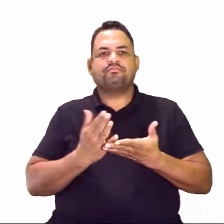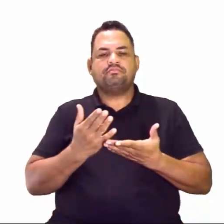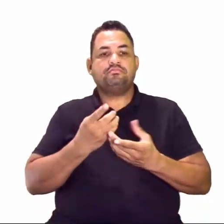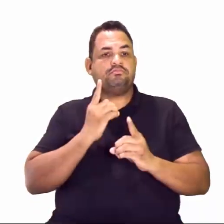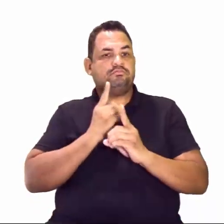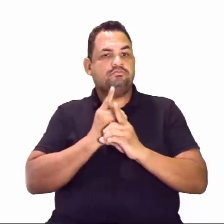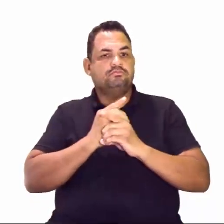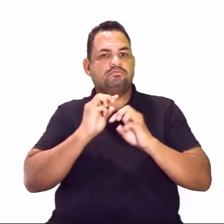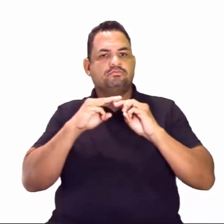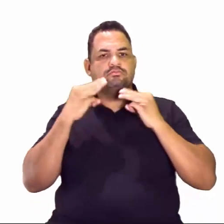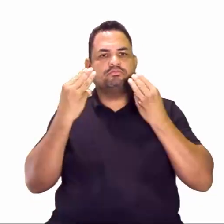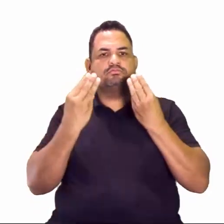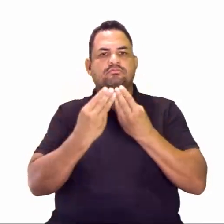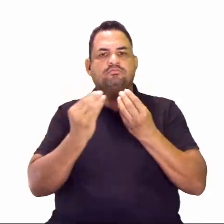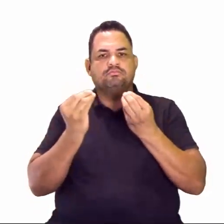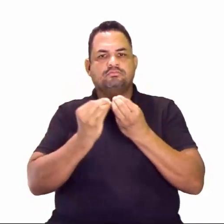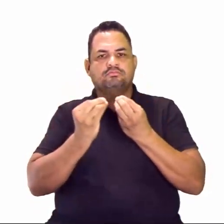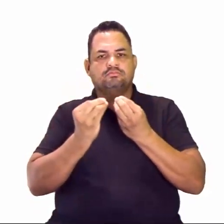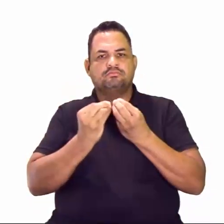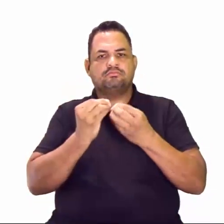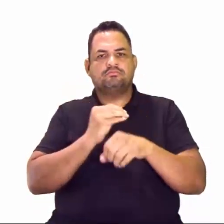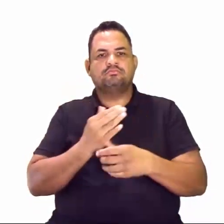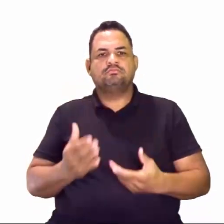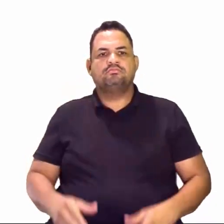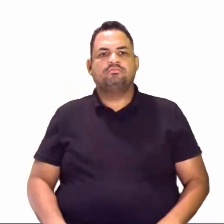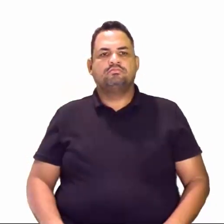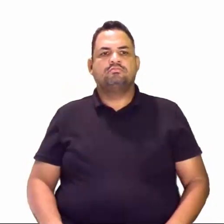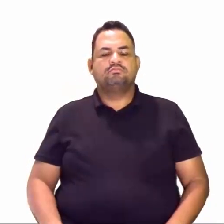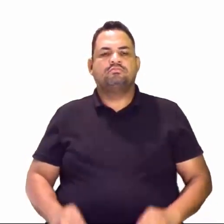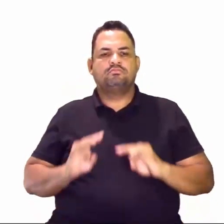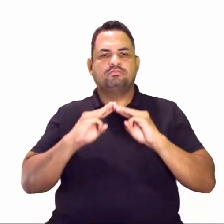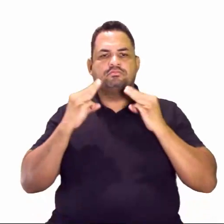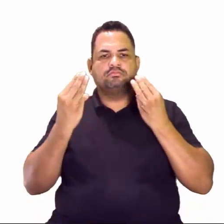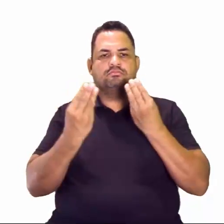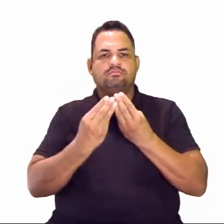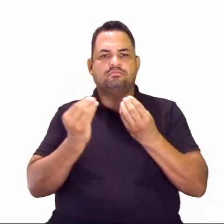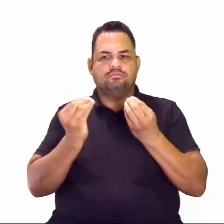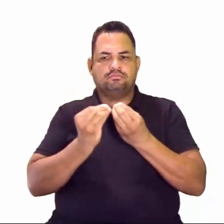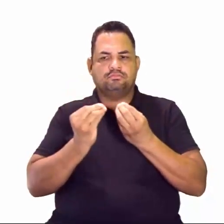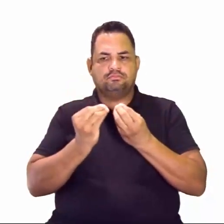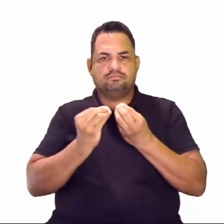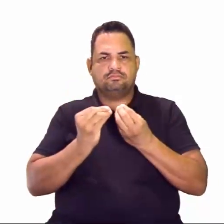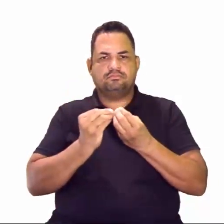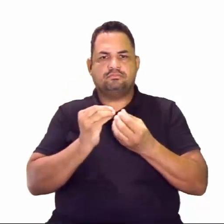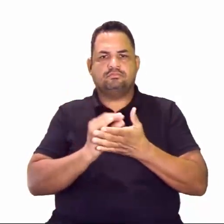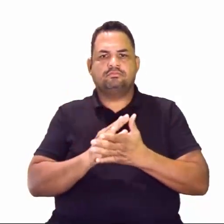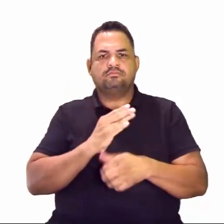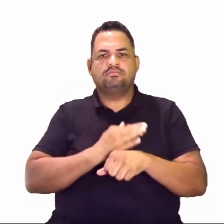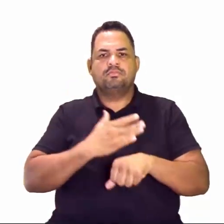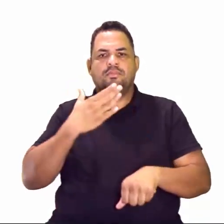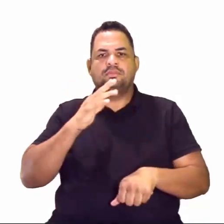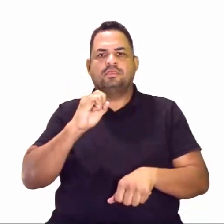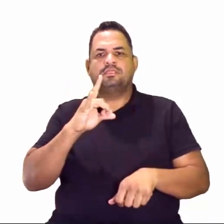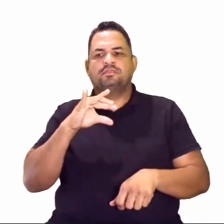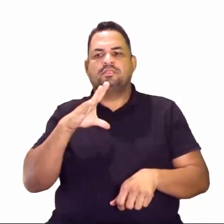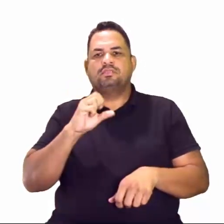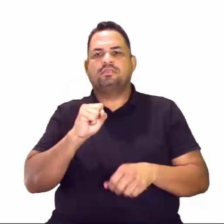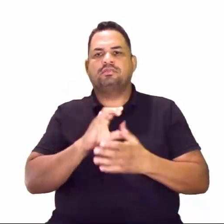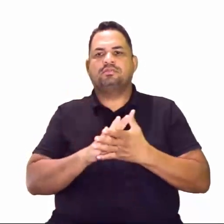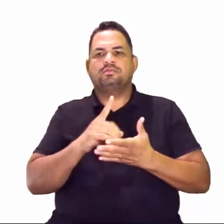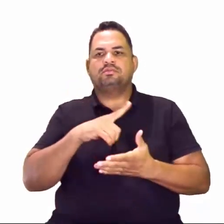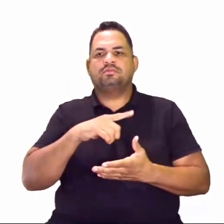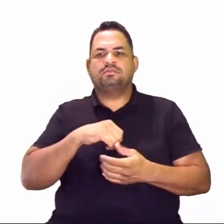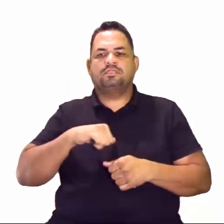determinou-se que a massa molecular, olha só, a massa molecular do ácido acético presente